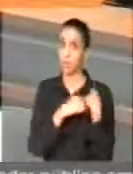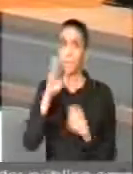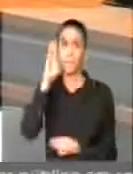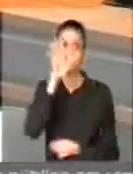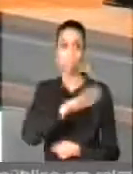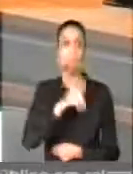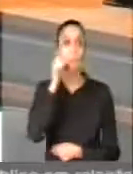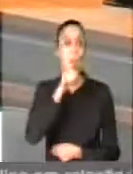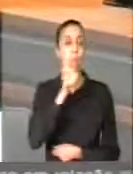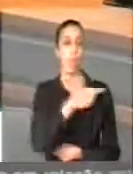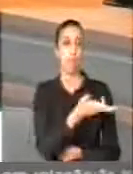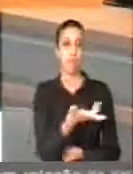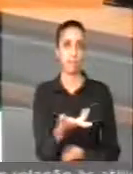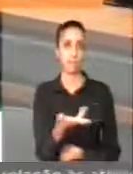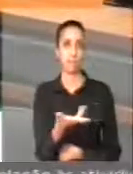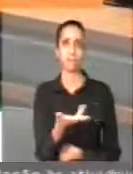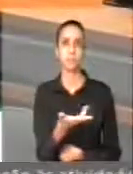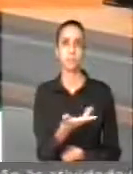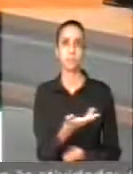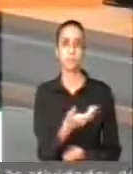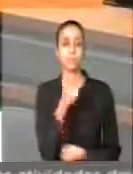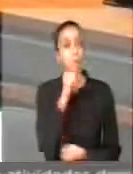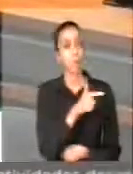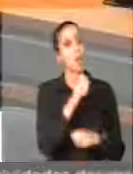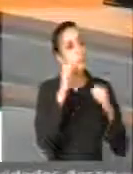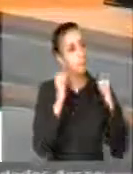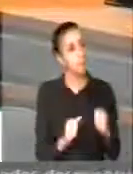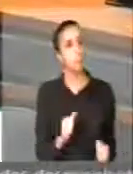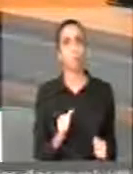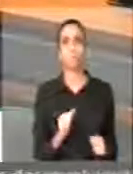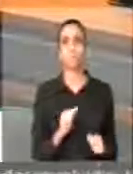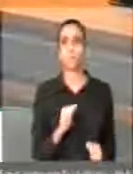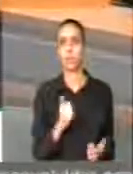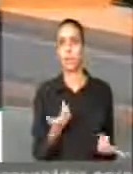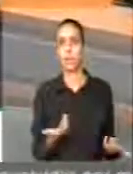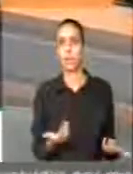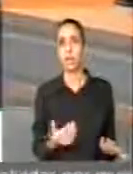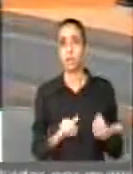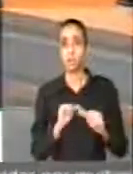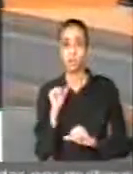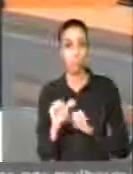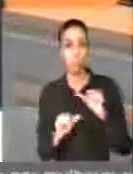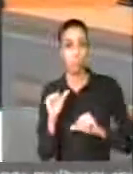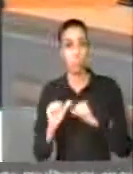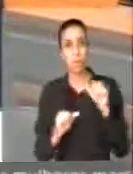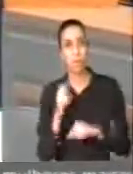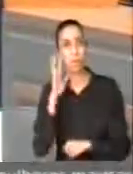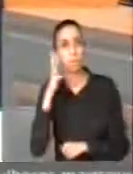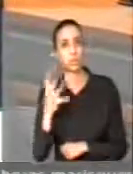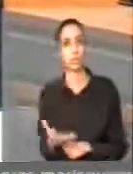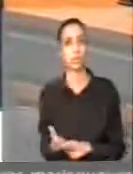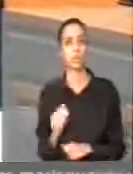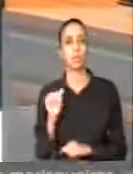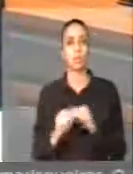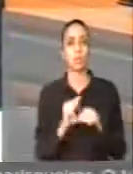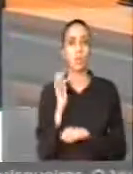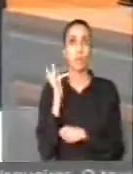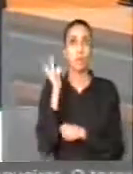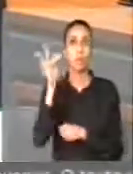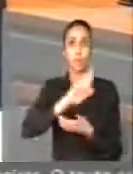mulheres que estão aqui e que podem modificar o trajeto, né, o destino aí de milhões e milhões de